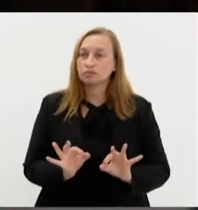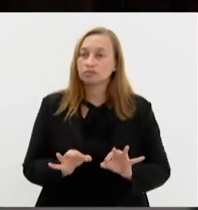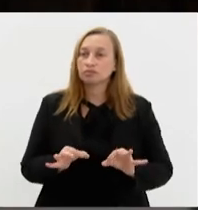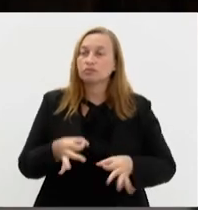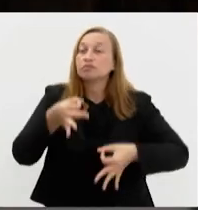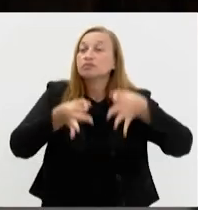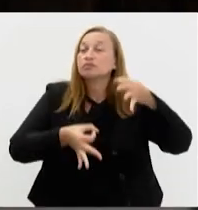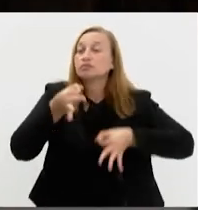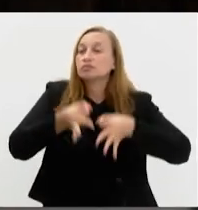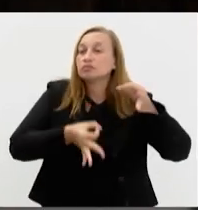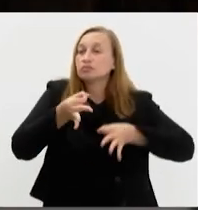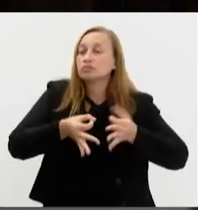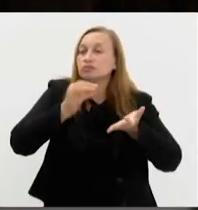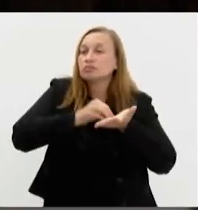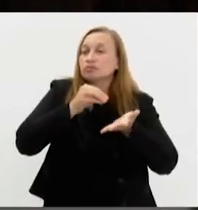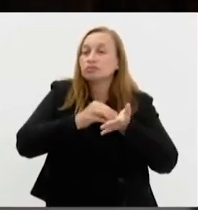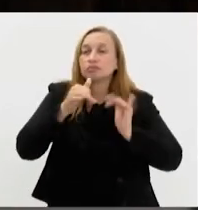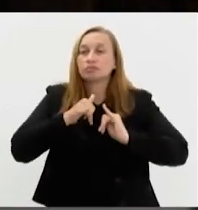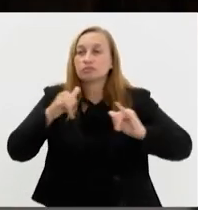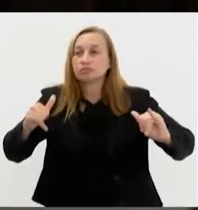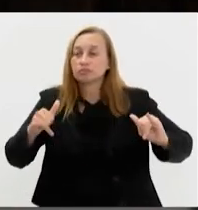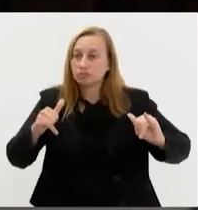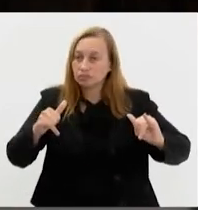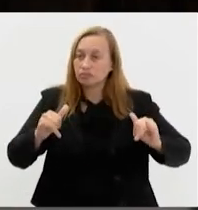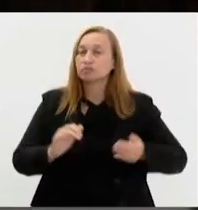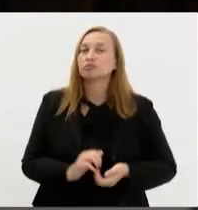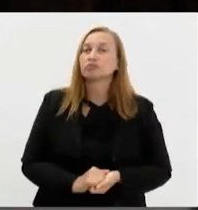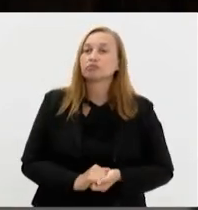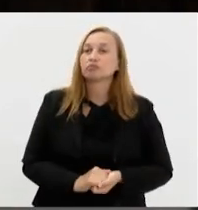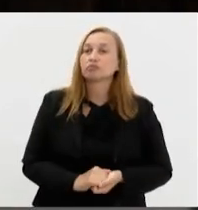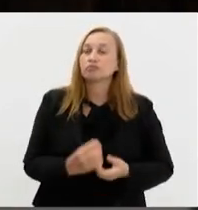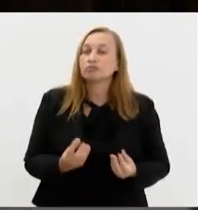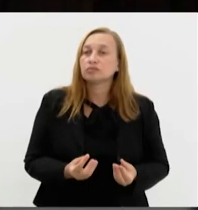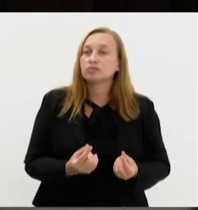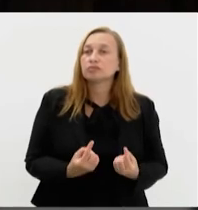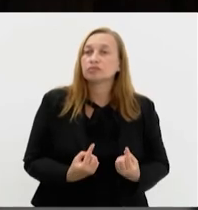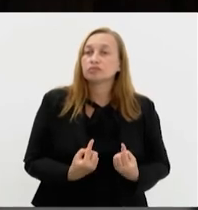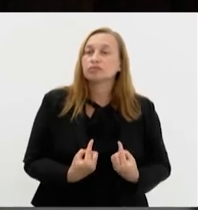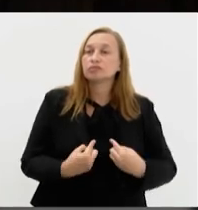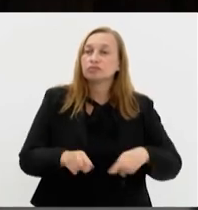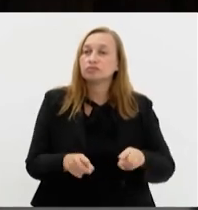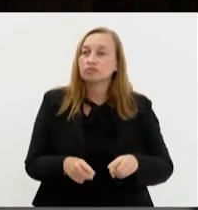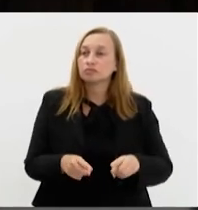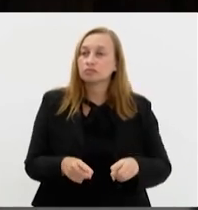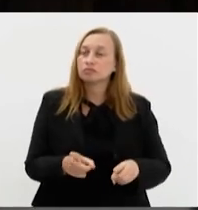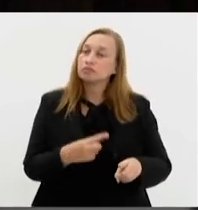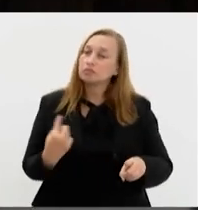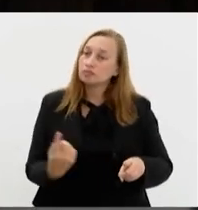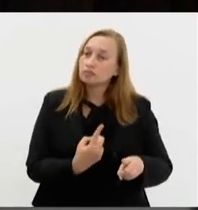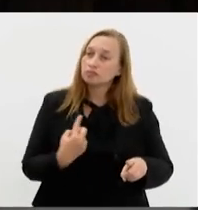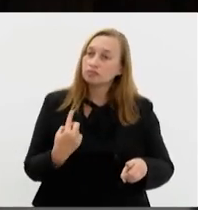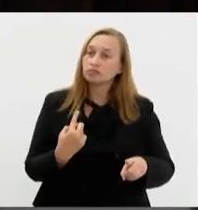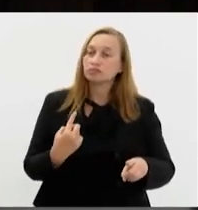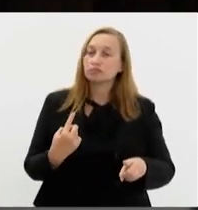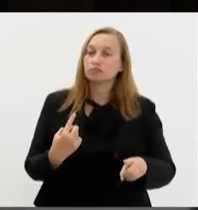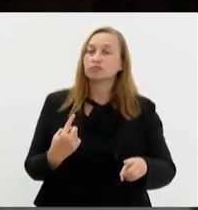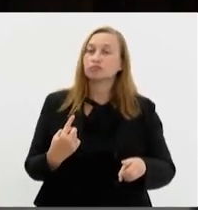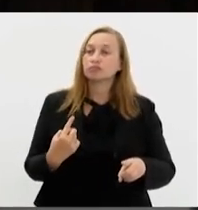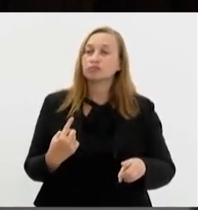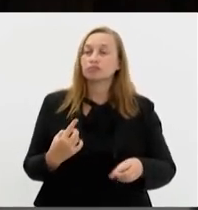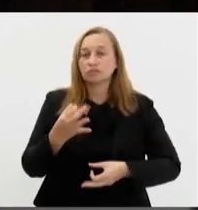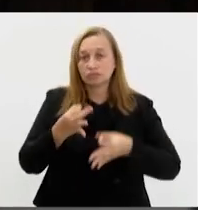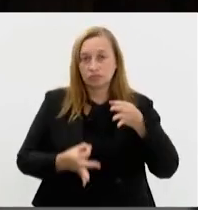traduz-se uma desinformação capaz de ser enfrentada e de ser combatida por nós atores do sistema de